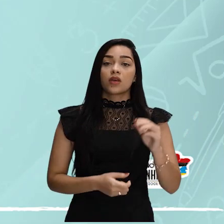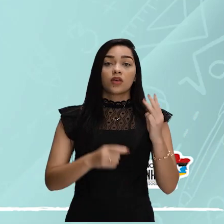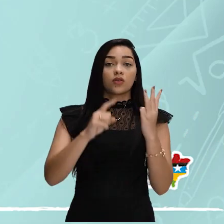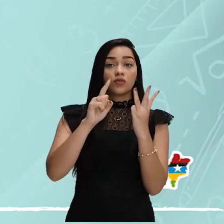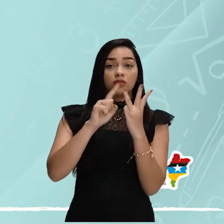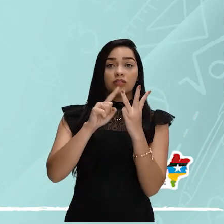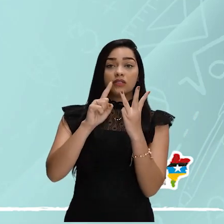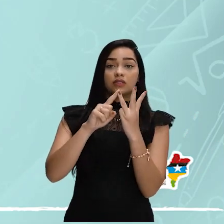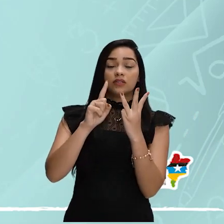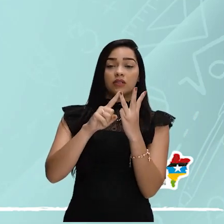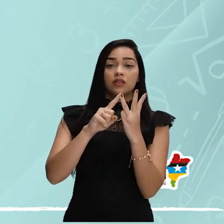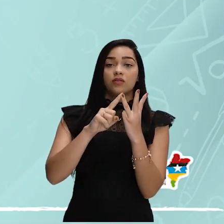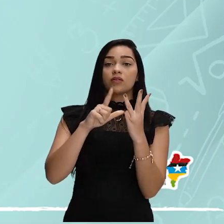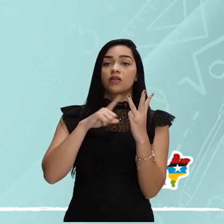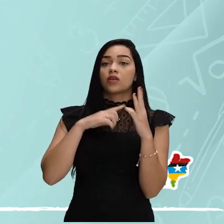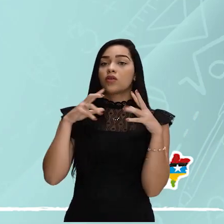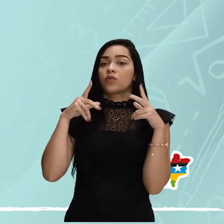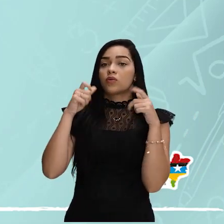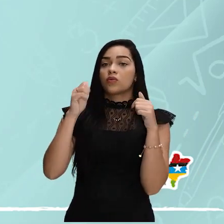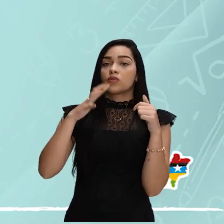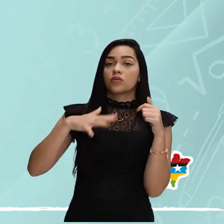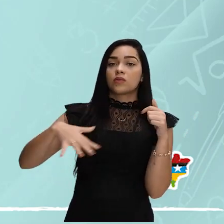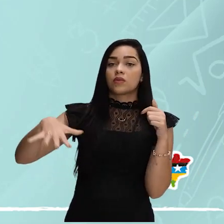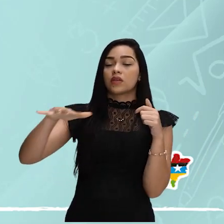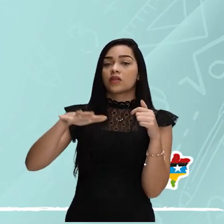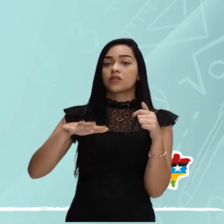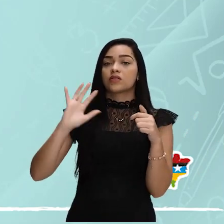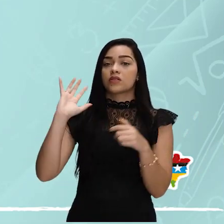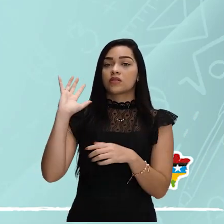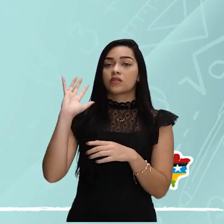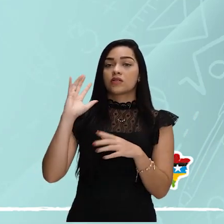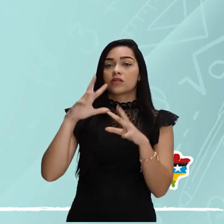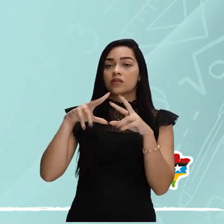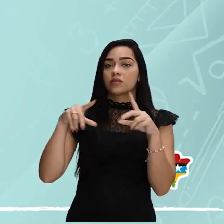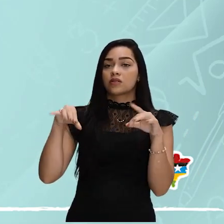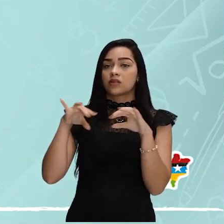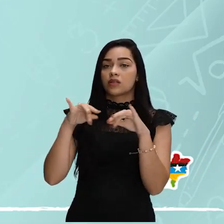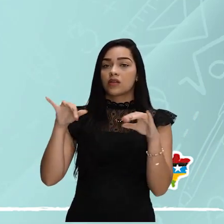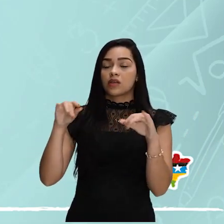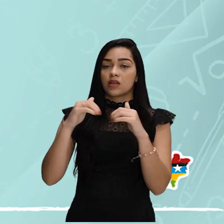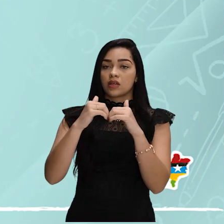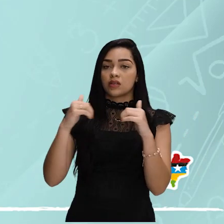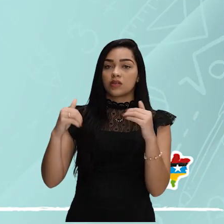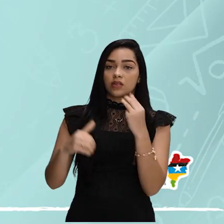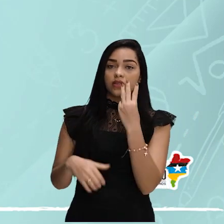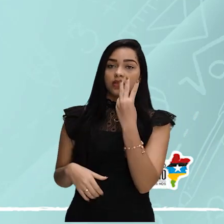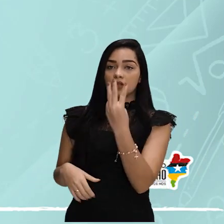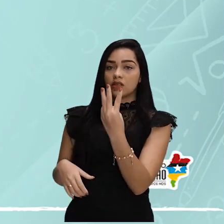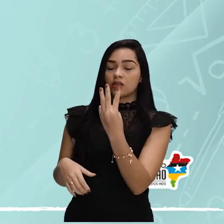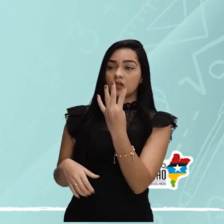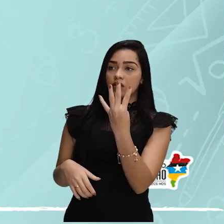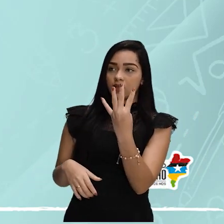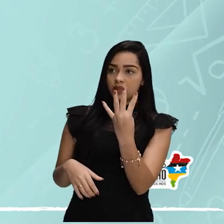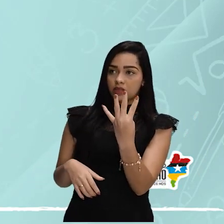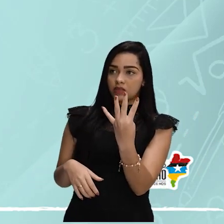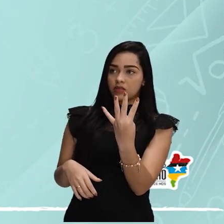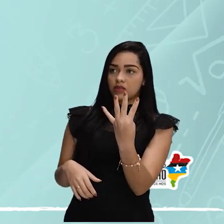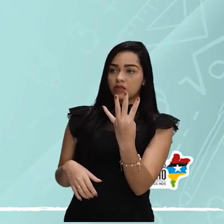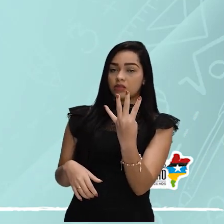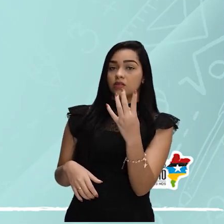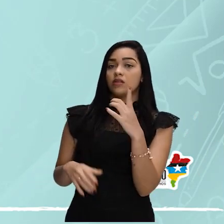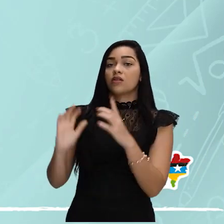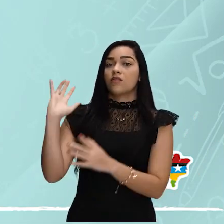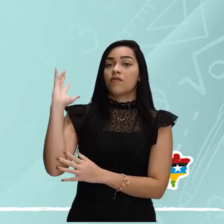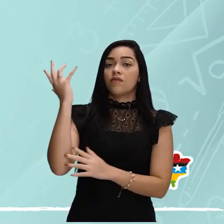os ambientes terrestres, que são, ele é dividido nesses biócoros aqui, né? Eu tenho florestas,